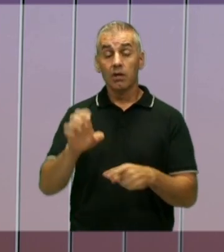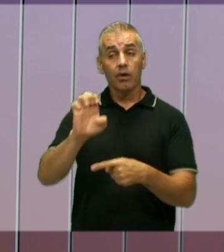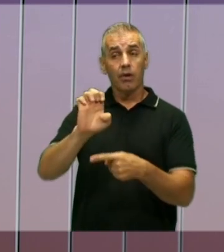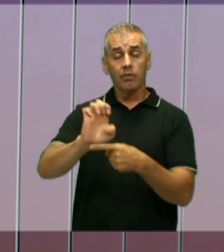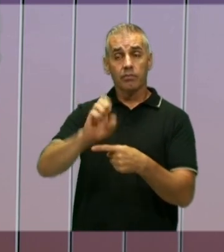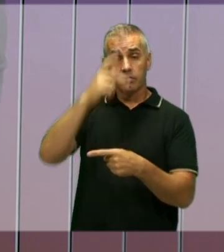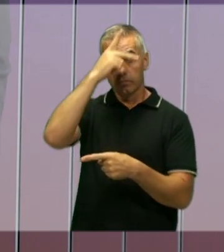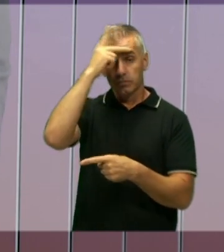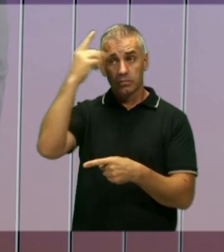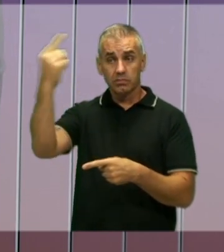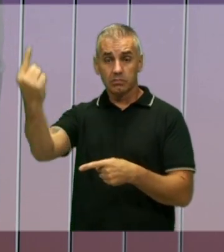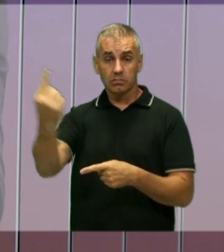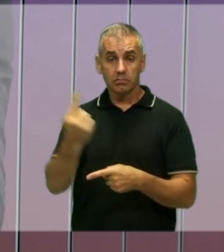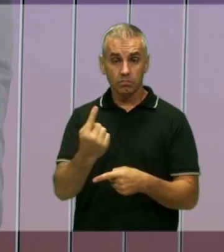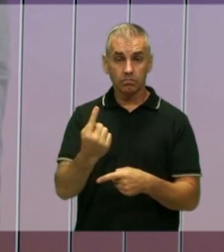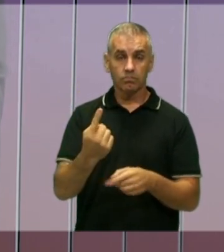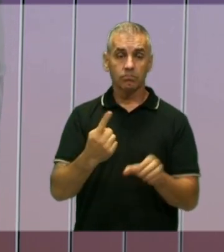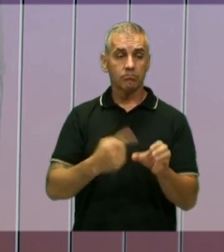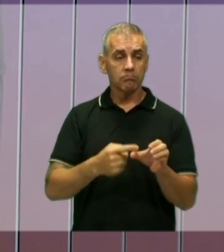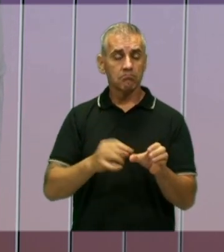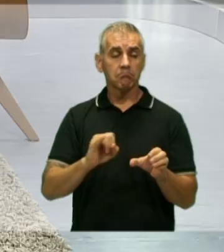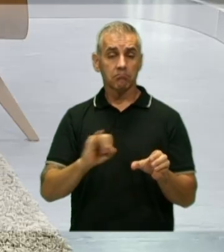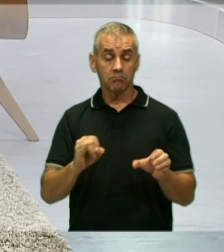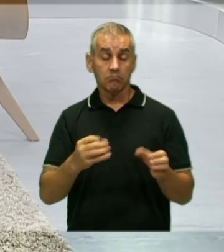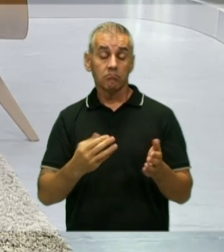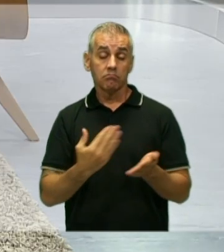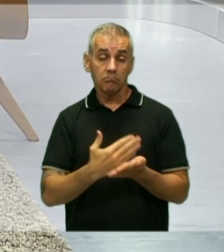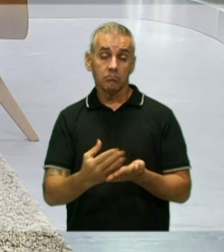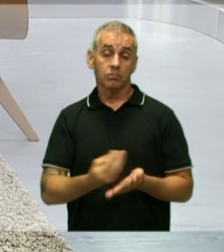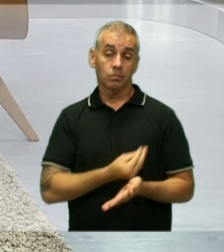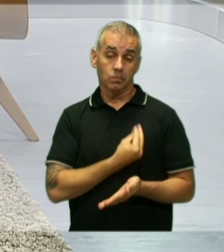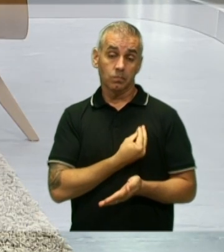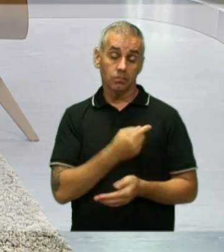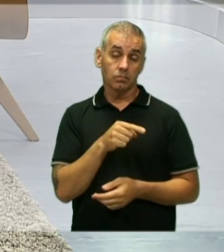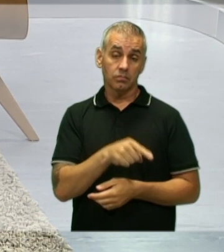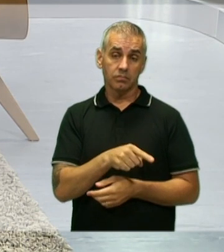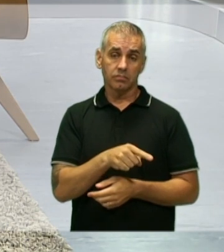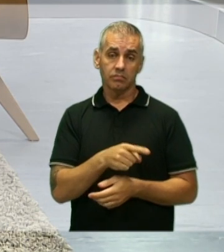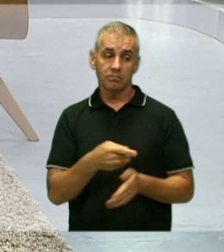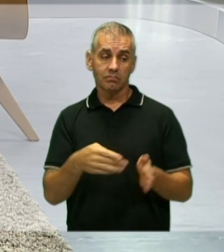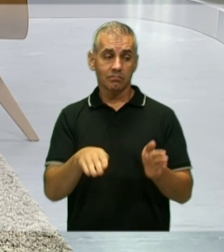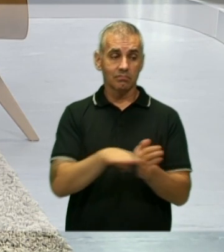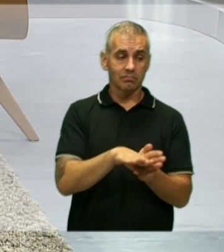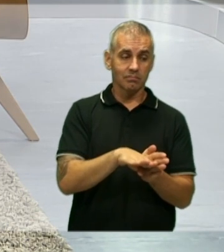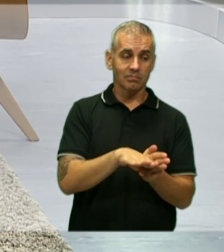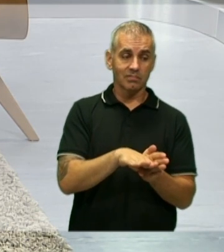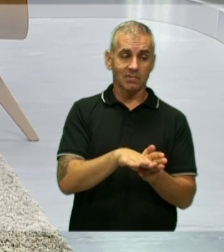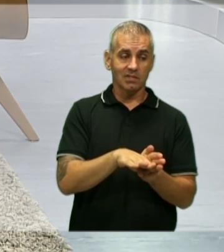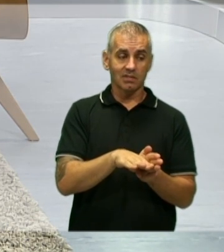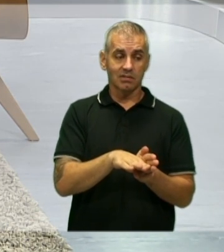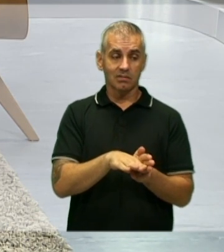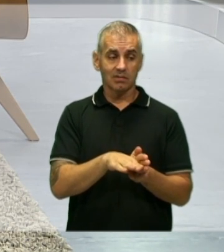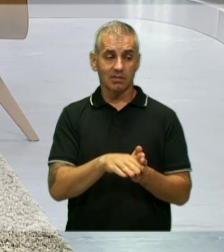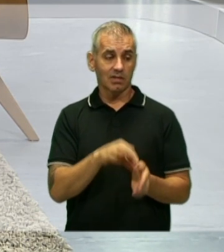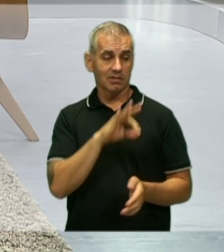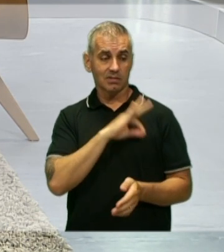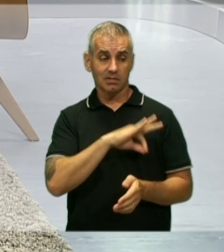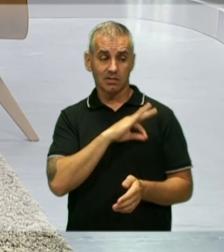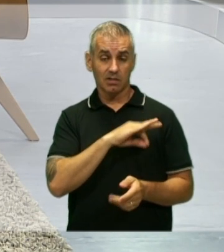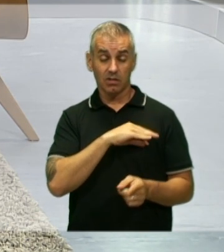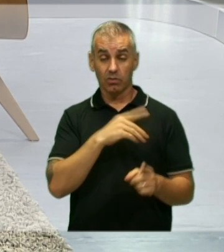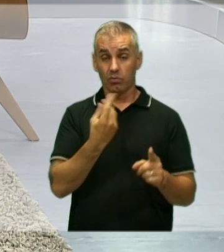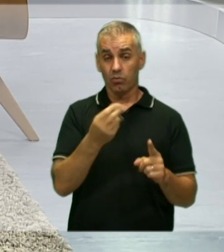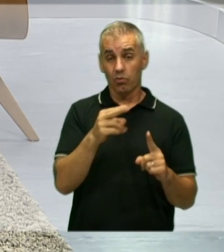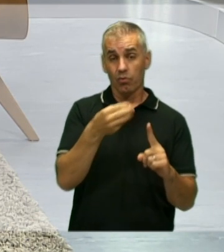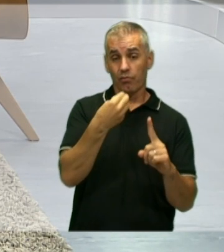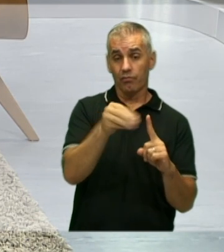algum lugar, ela vai tentar a vida aqui, vai tentar começar a vida aqui. E ela chega aqui, por ela não ter renda ou estar numa condição de vulnerabilidade,